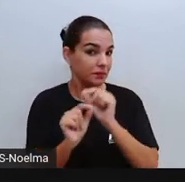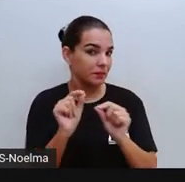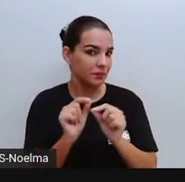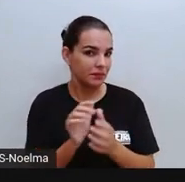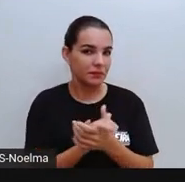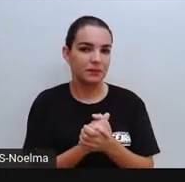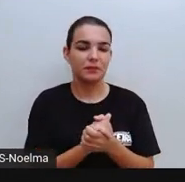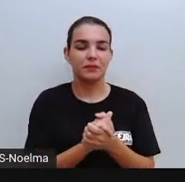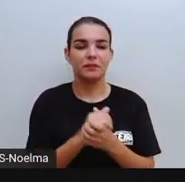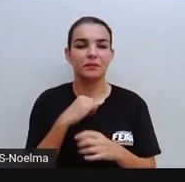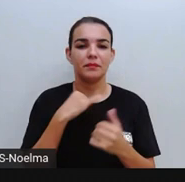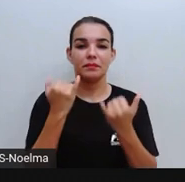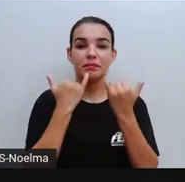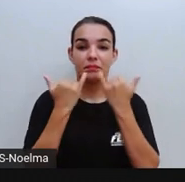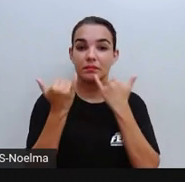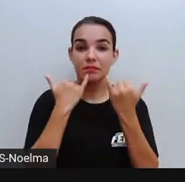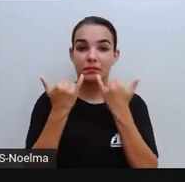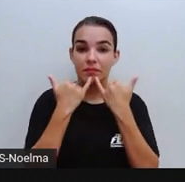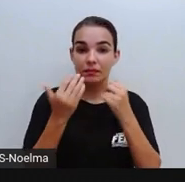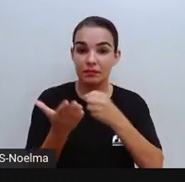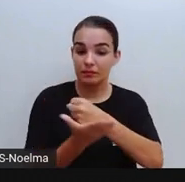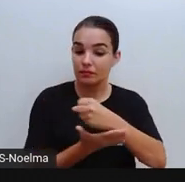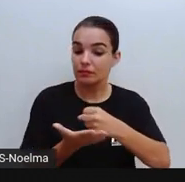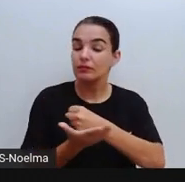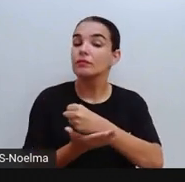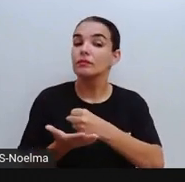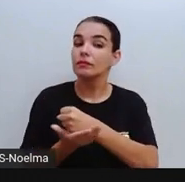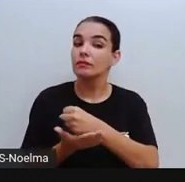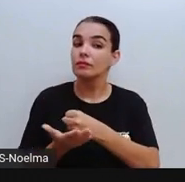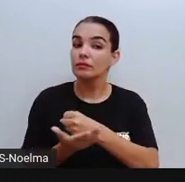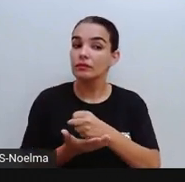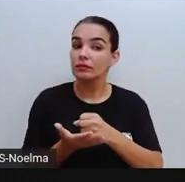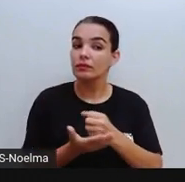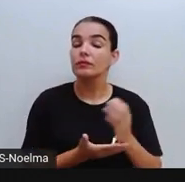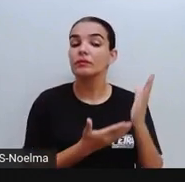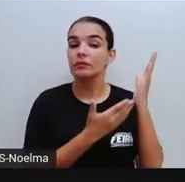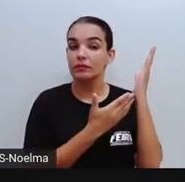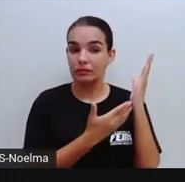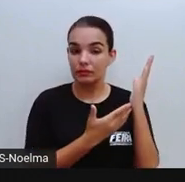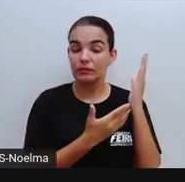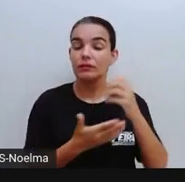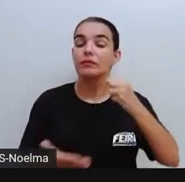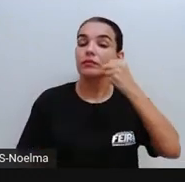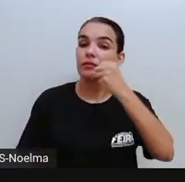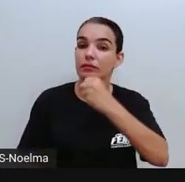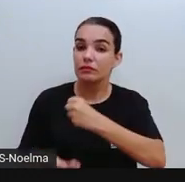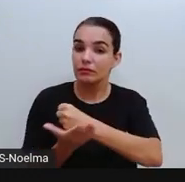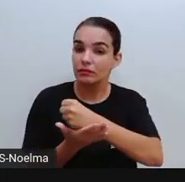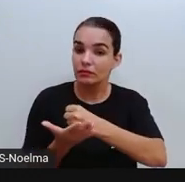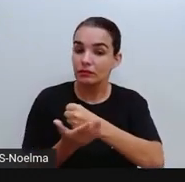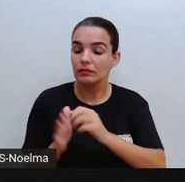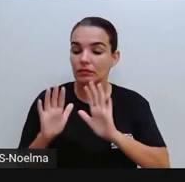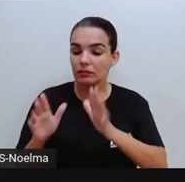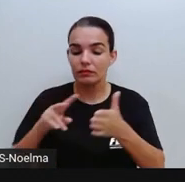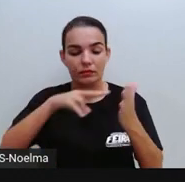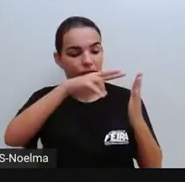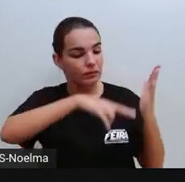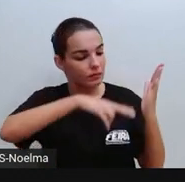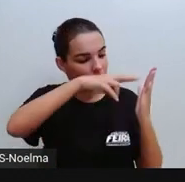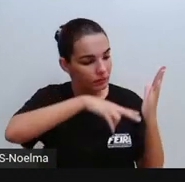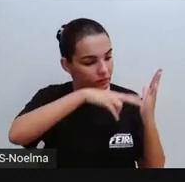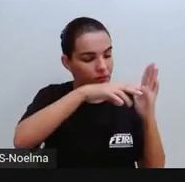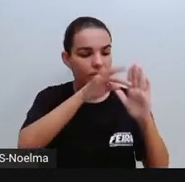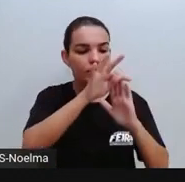A informação é a base desse gênero tá então nós lemos esse tive esse tipo de